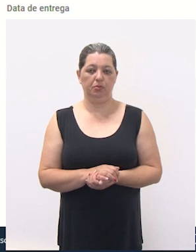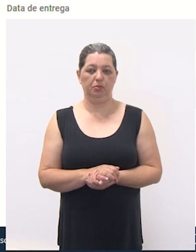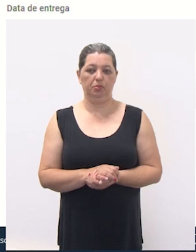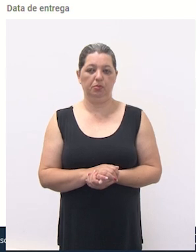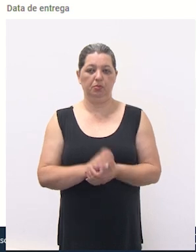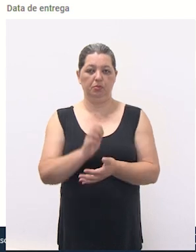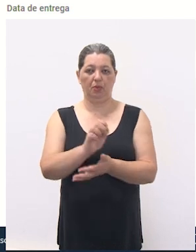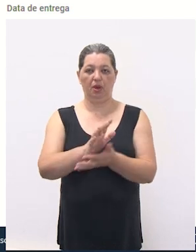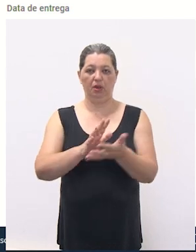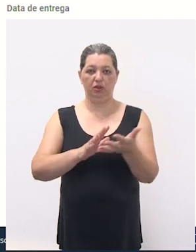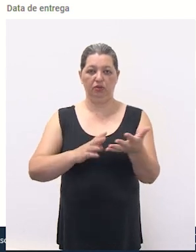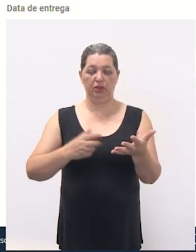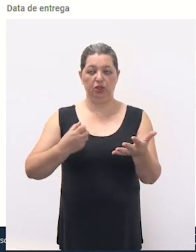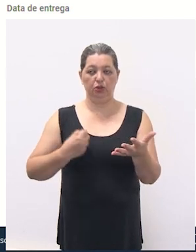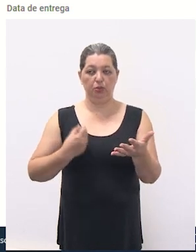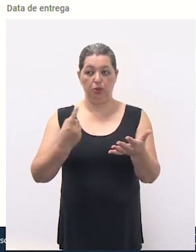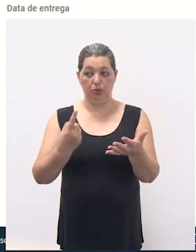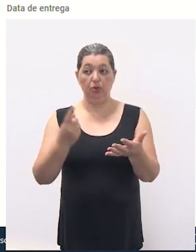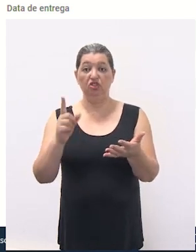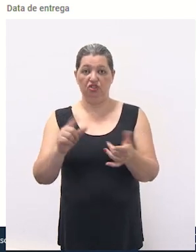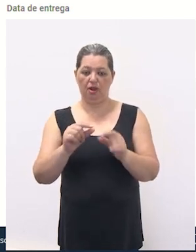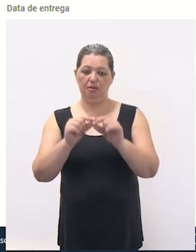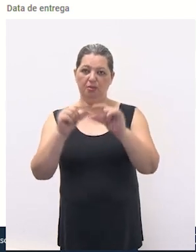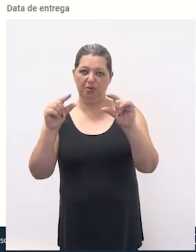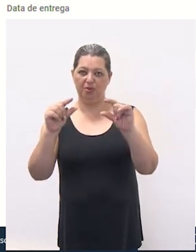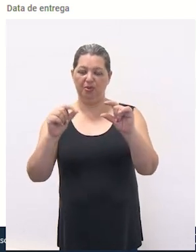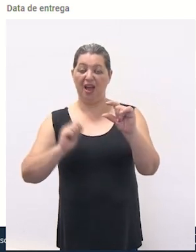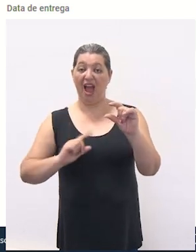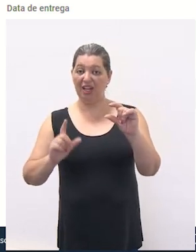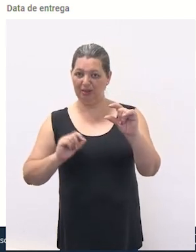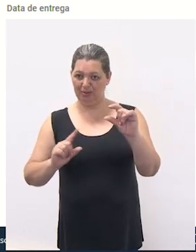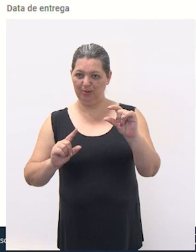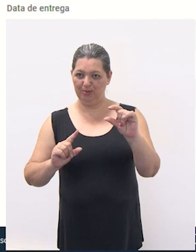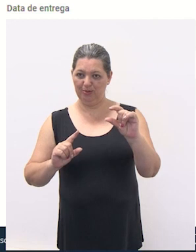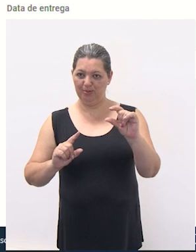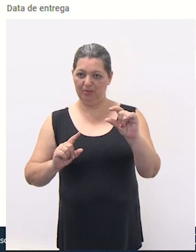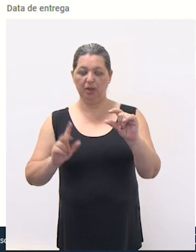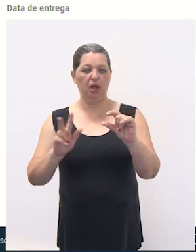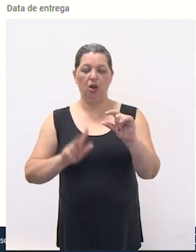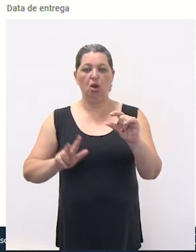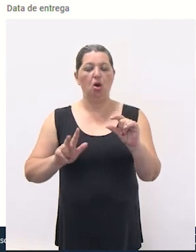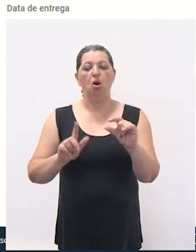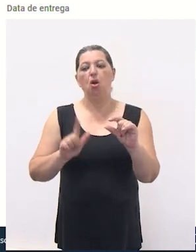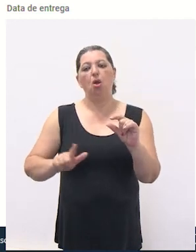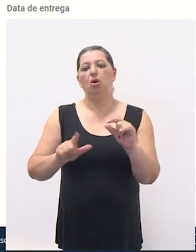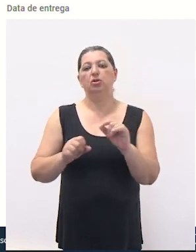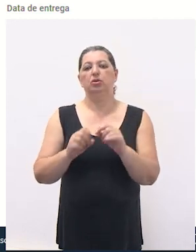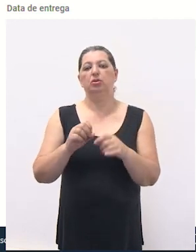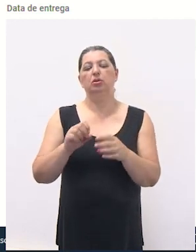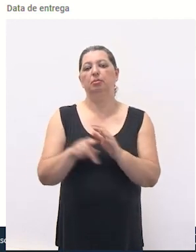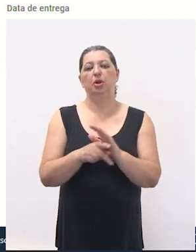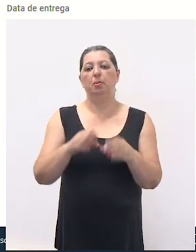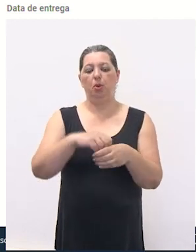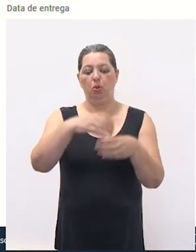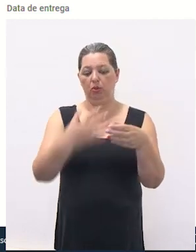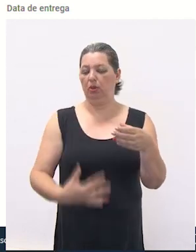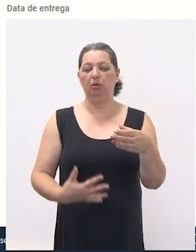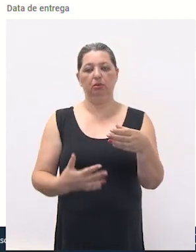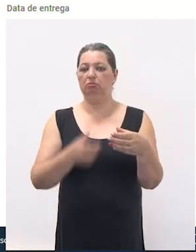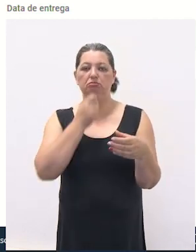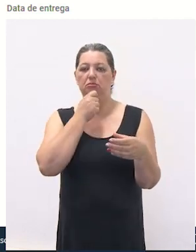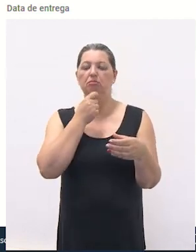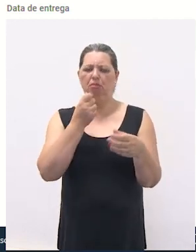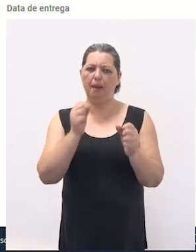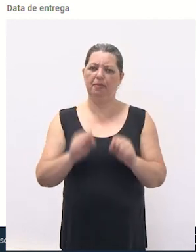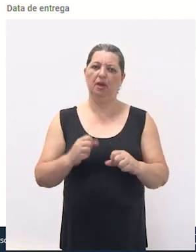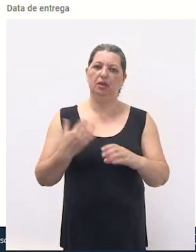Atividade 1, tá vendo? Ele já ficou azul. É claro que não tem nenhum conteúdo ainda, mas eu já poderia postar. Depois a